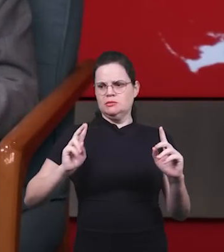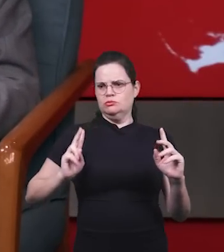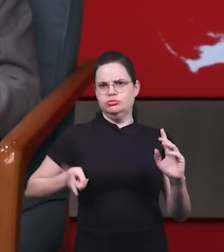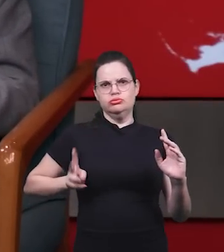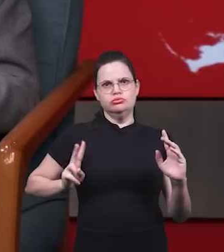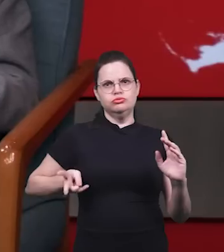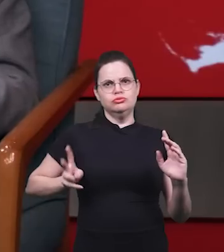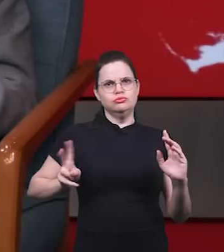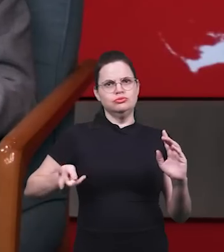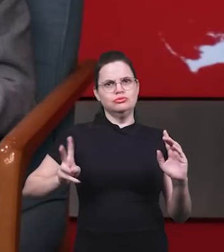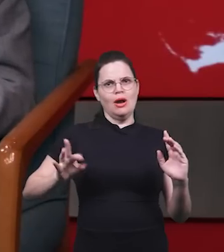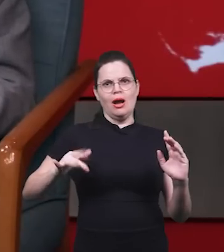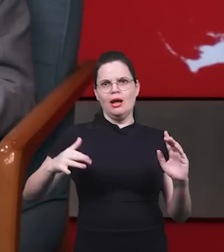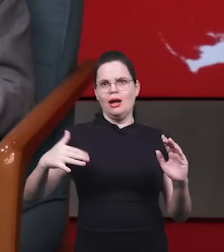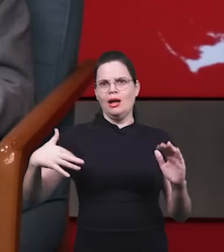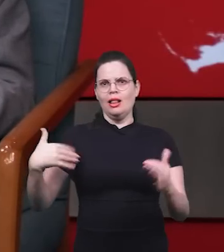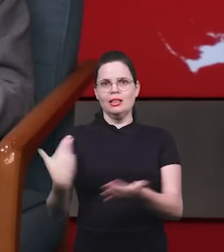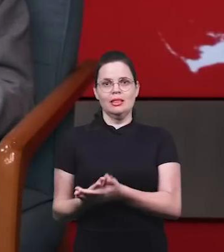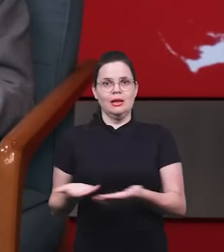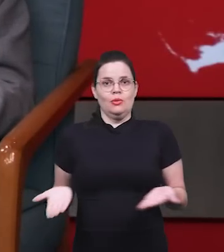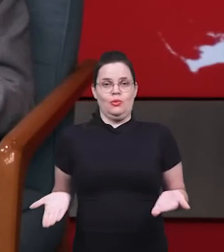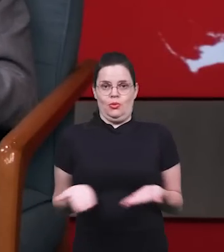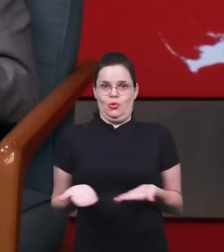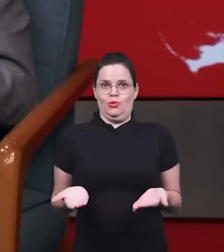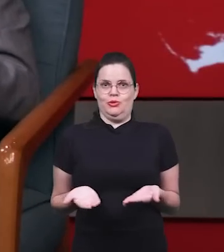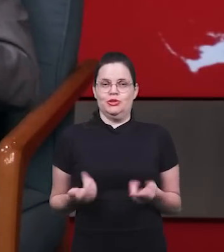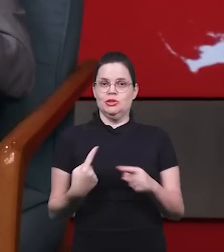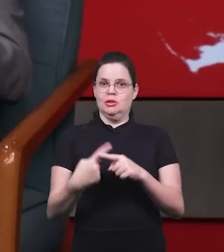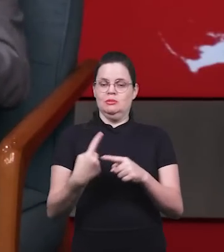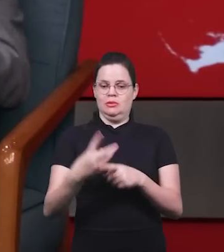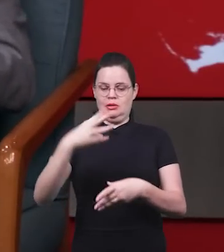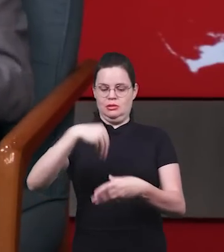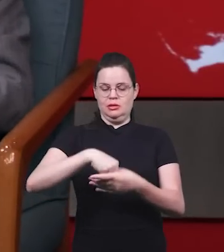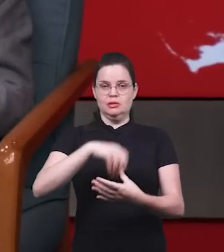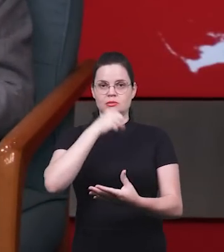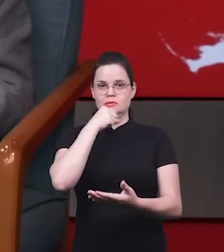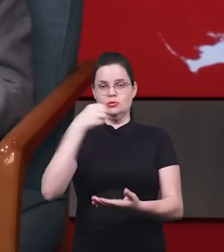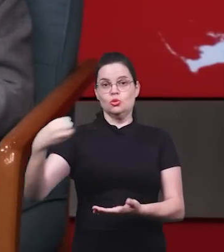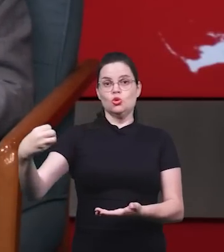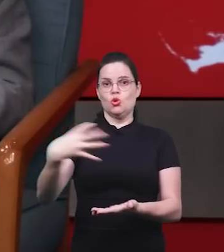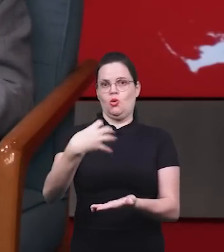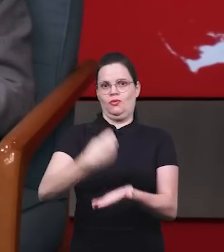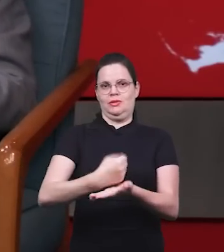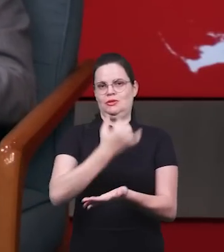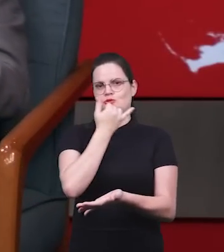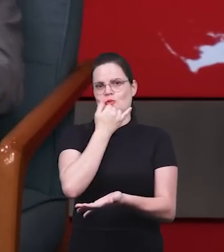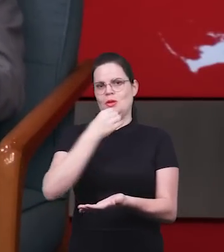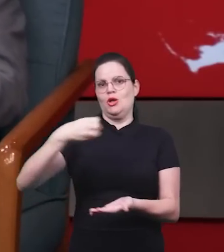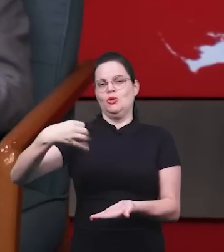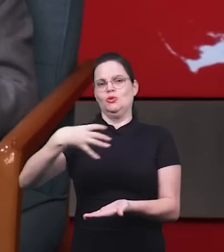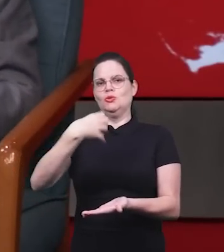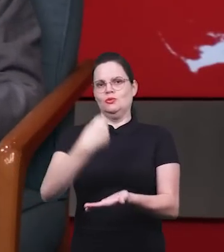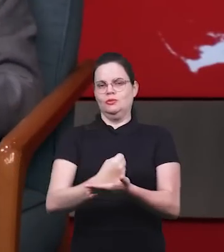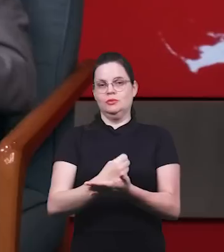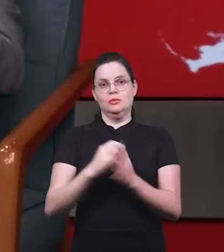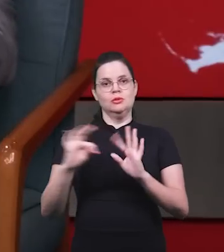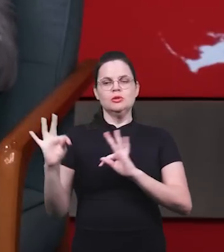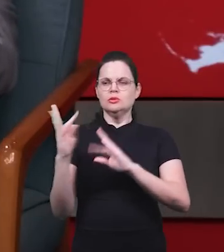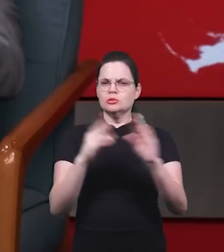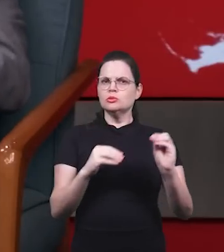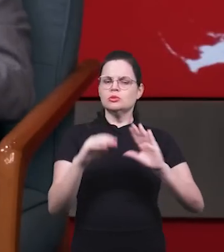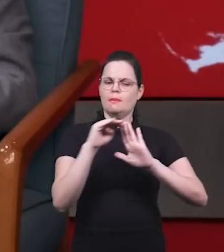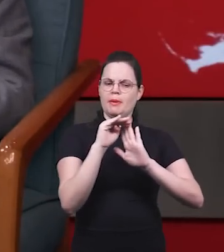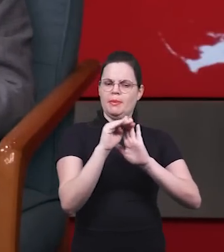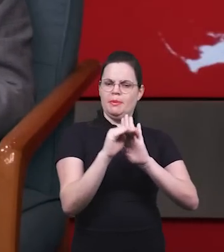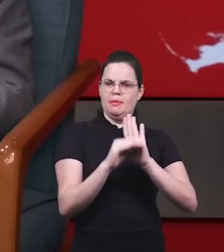período continua, porque a descrição que está já no Novo Testamento é que tudo isso, e o próprio